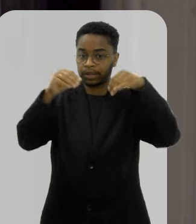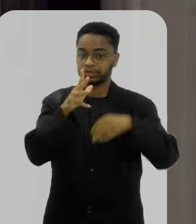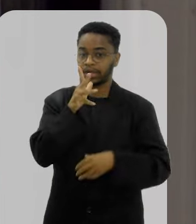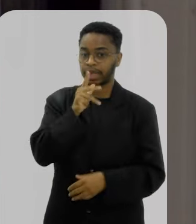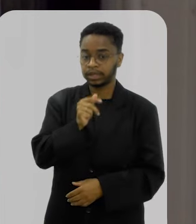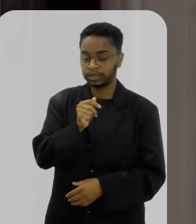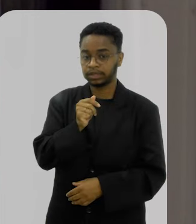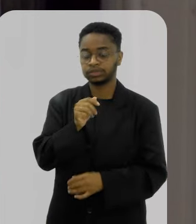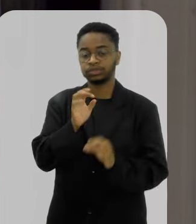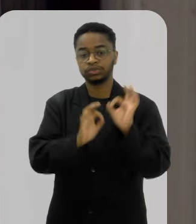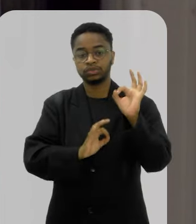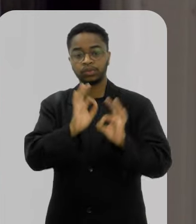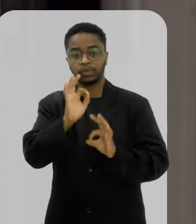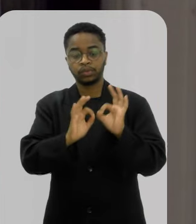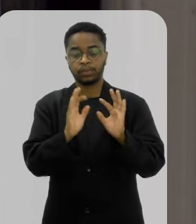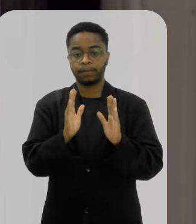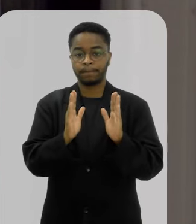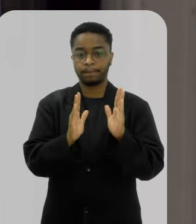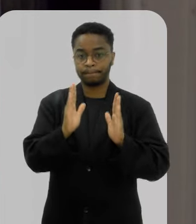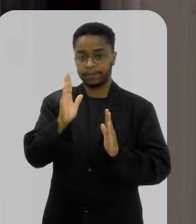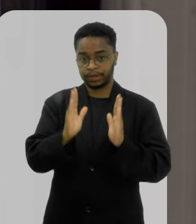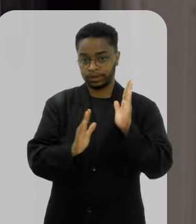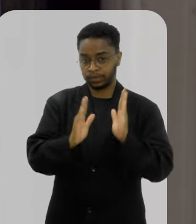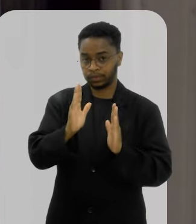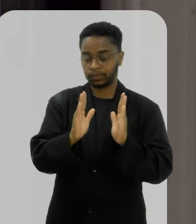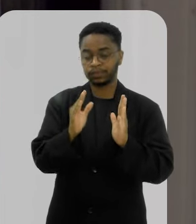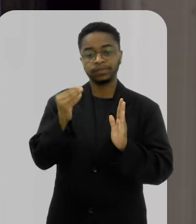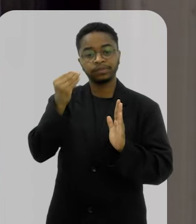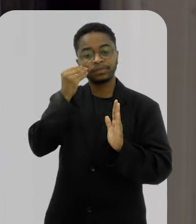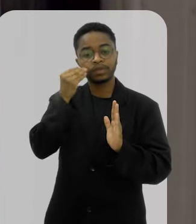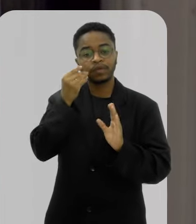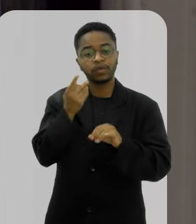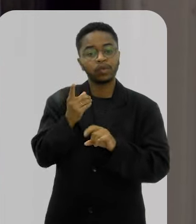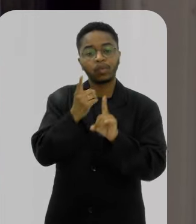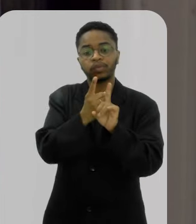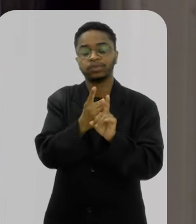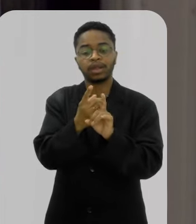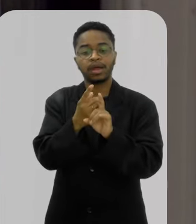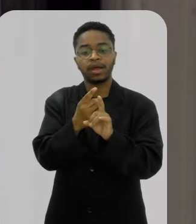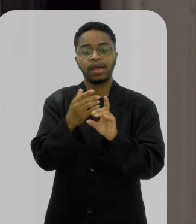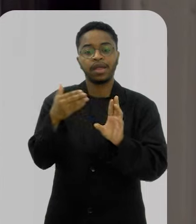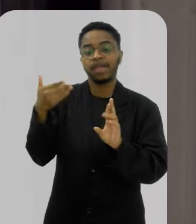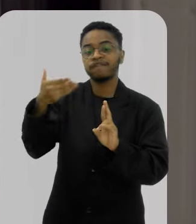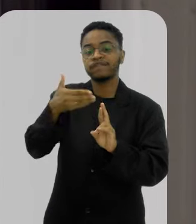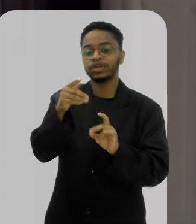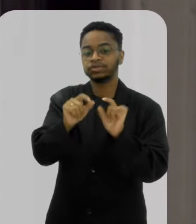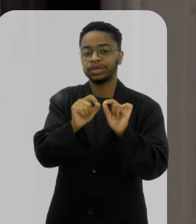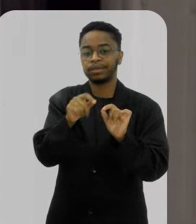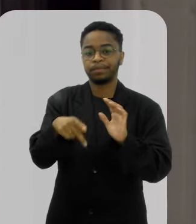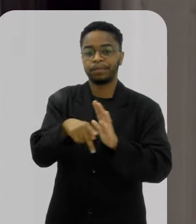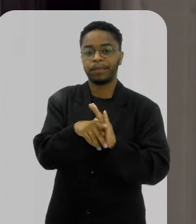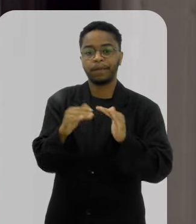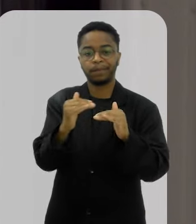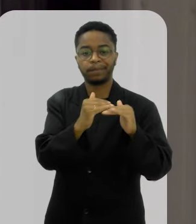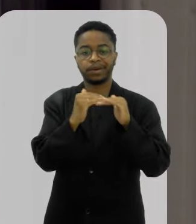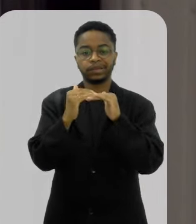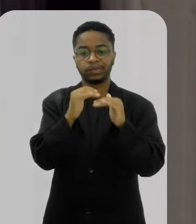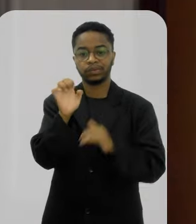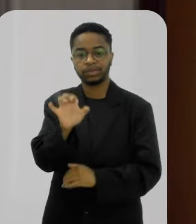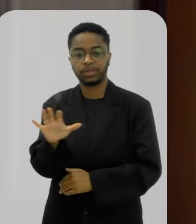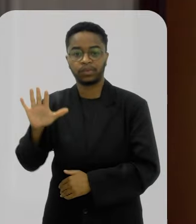ele foi erguido na época em que se buscava referências dos padrões europeus de